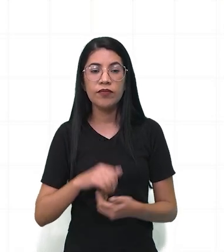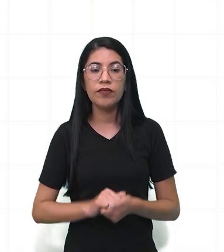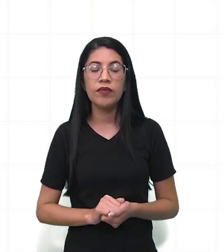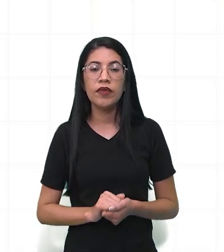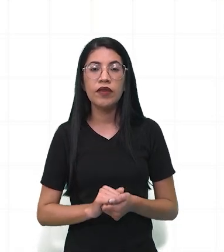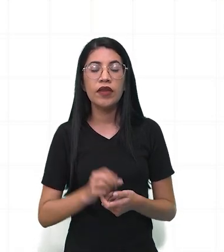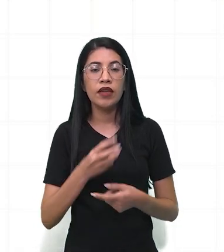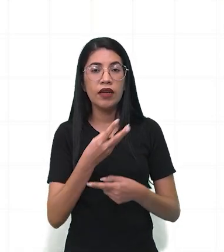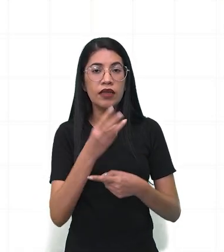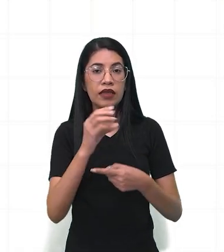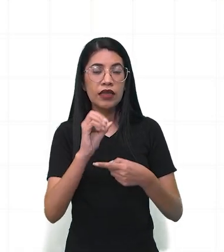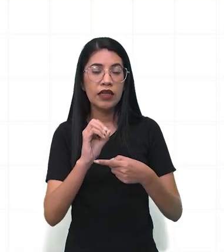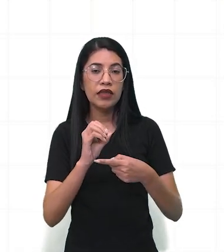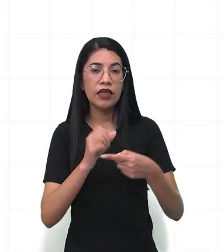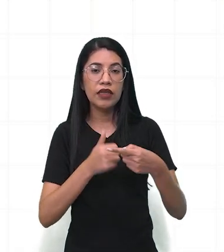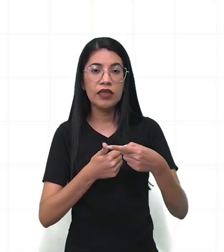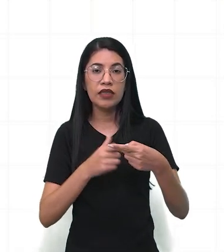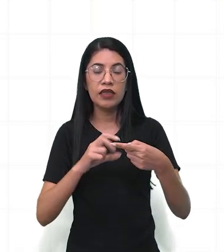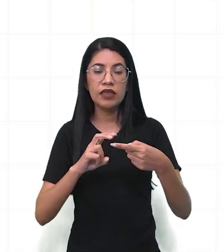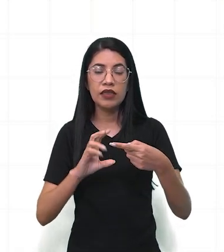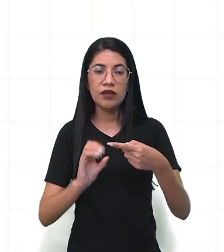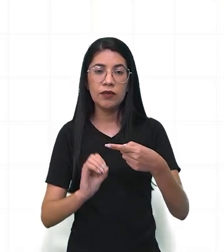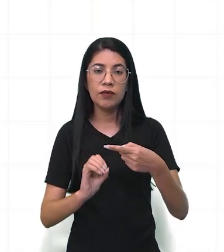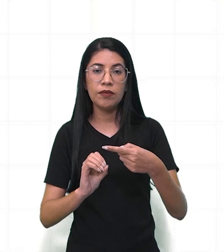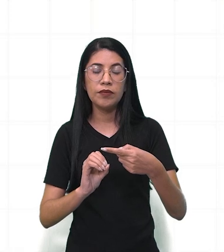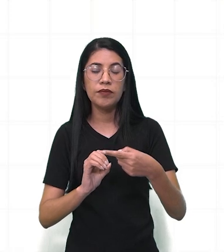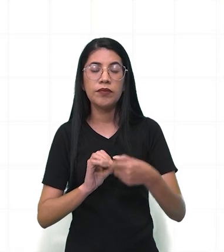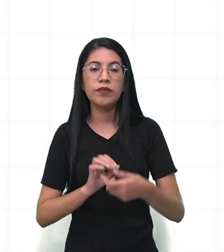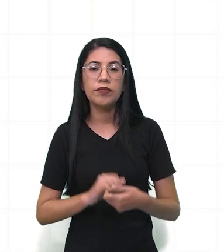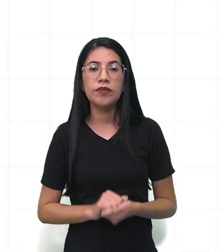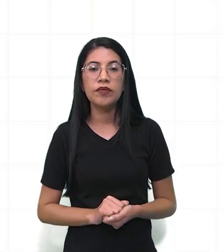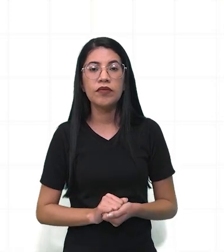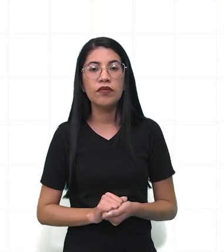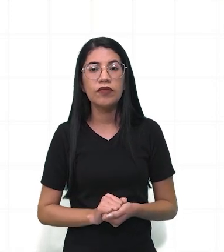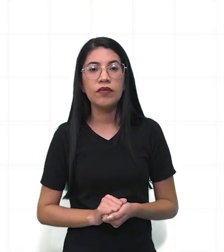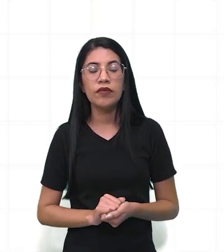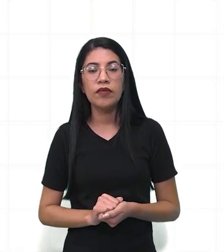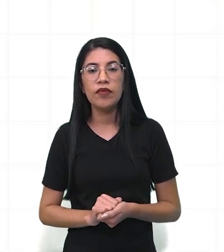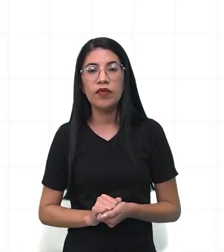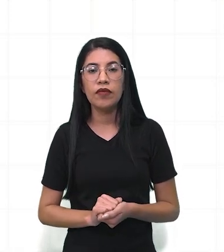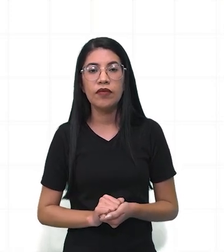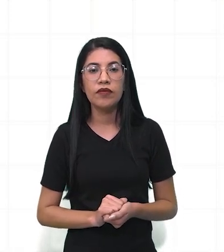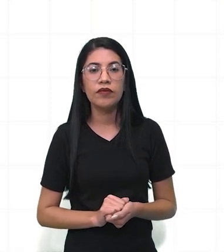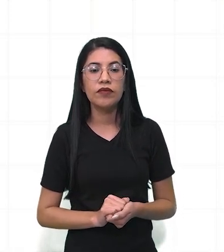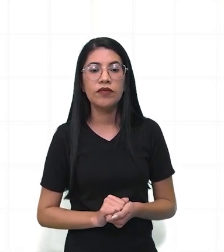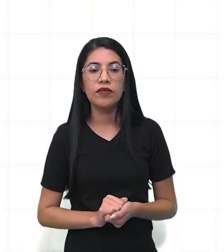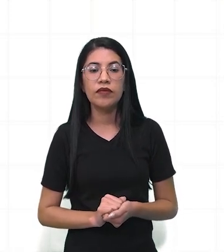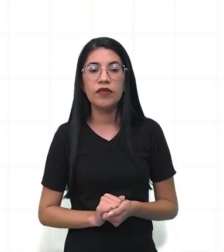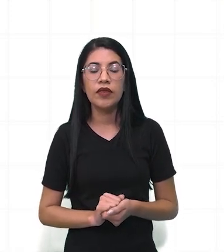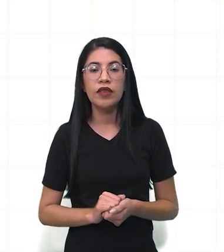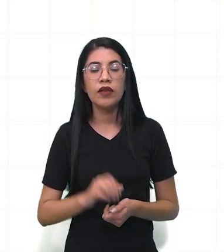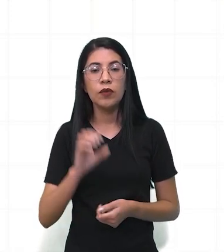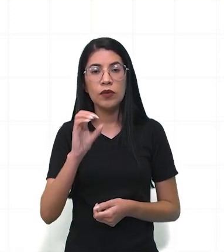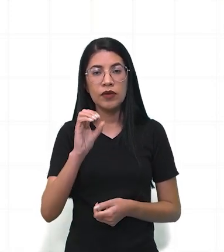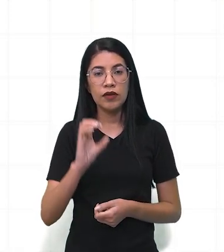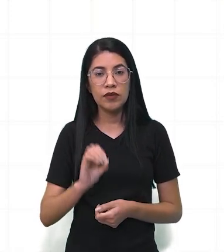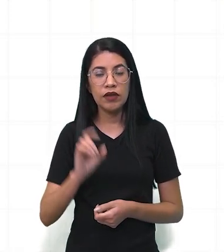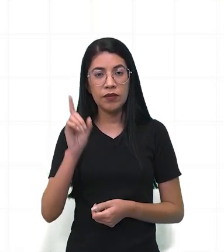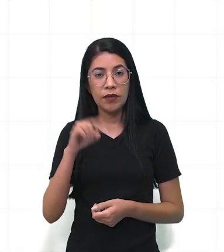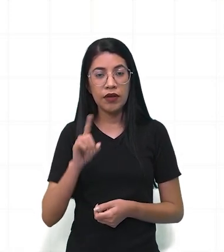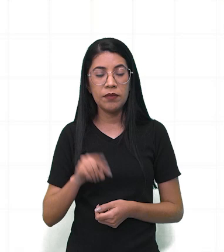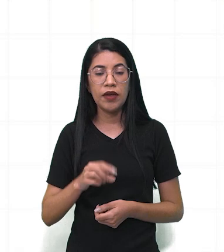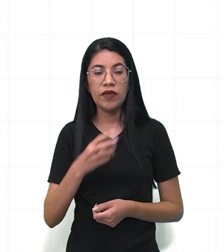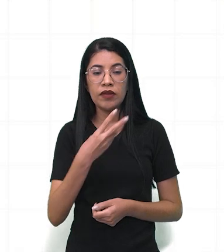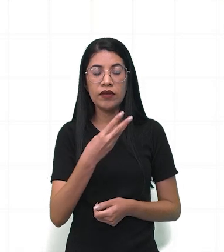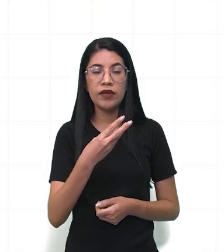pelo total, pelo 100%. Então, a gente simplifica aqui, ó, 0 com 0 vai ficar 3 sobre 15. E